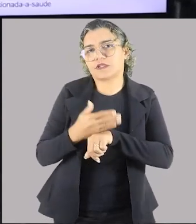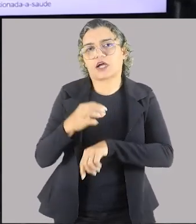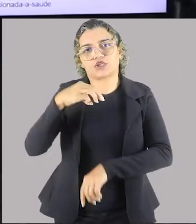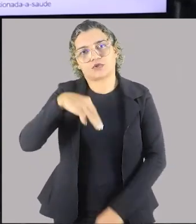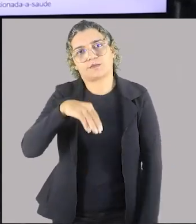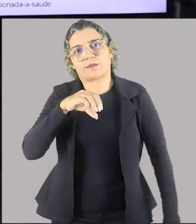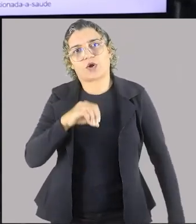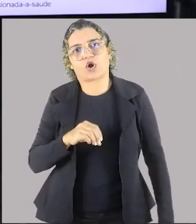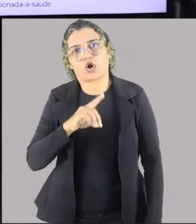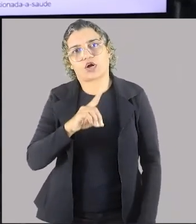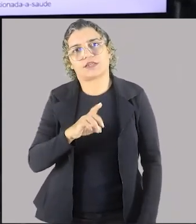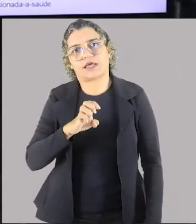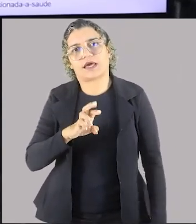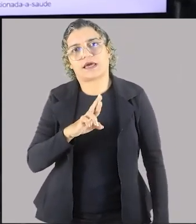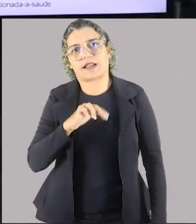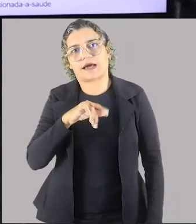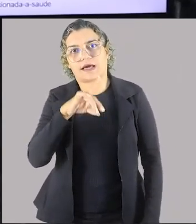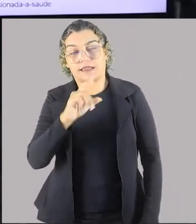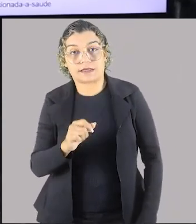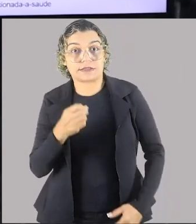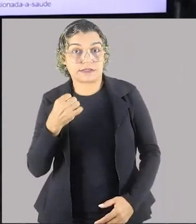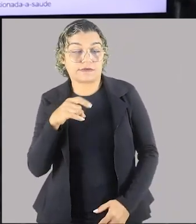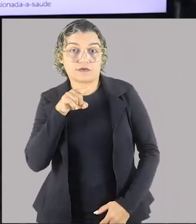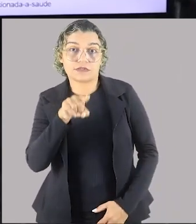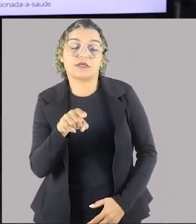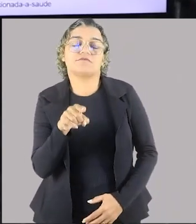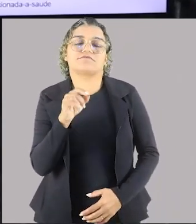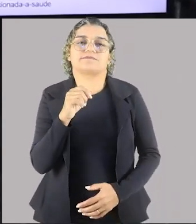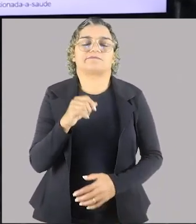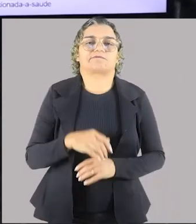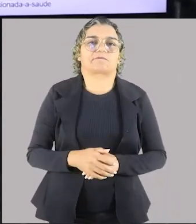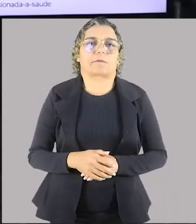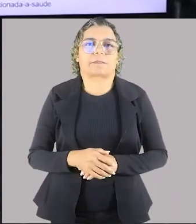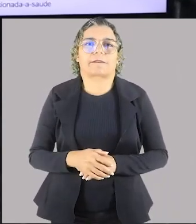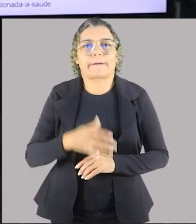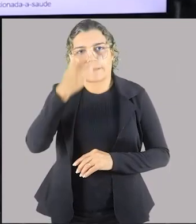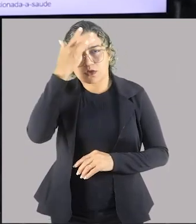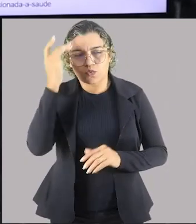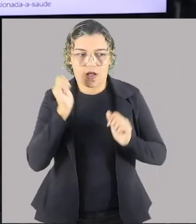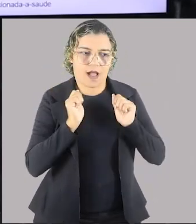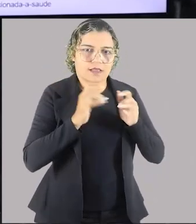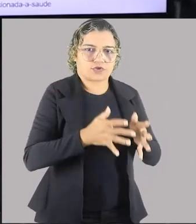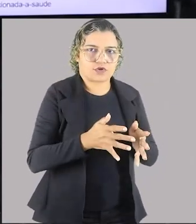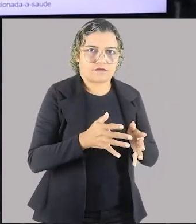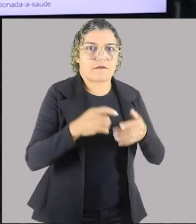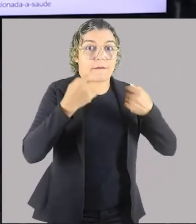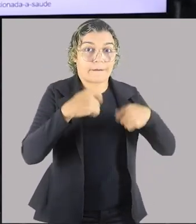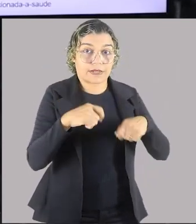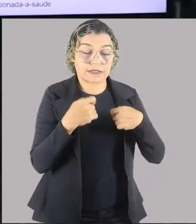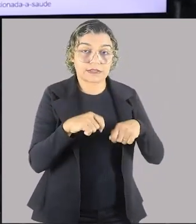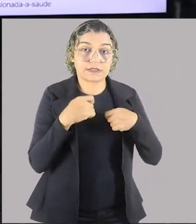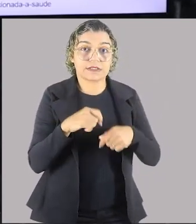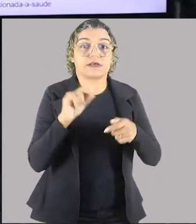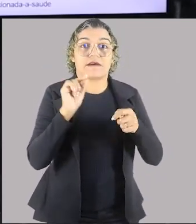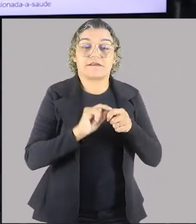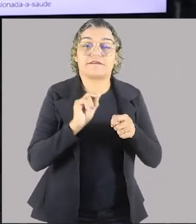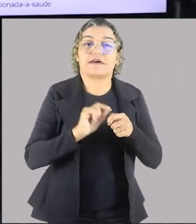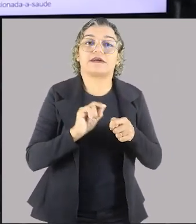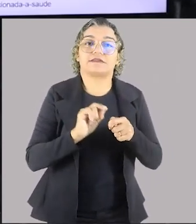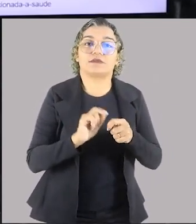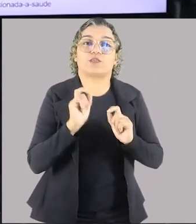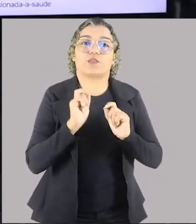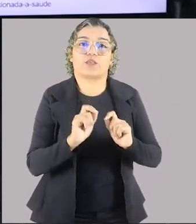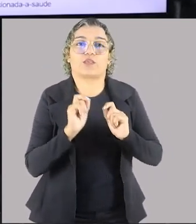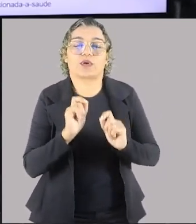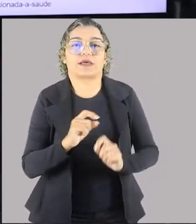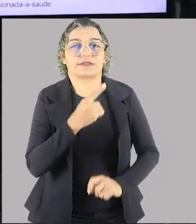moderado. Então, para que você seja considerado um indivíduo ativo, você precisa fazer